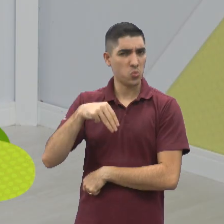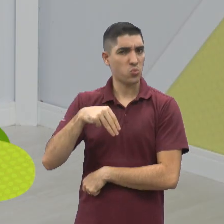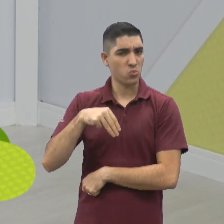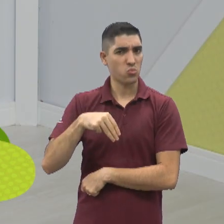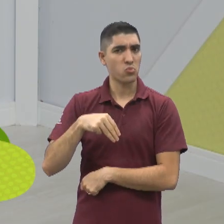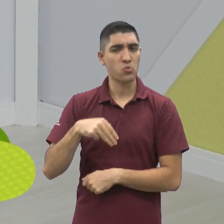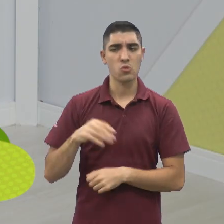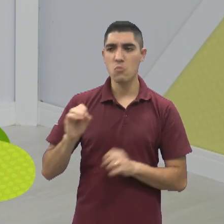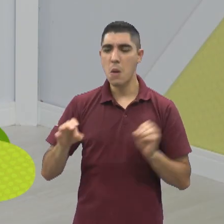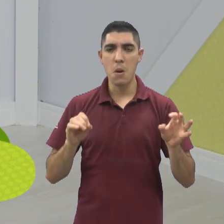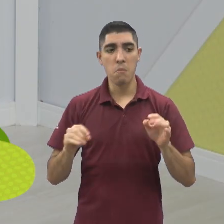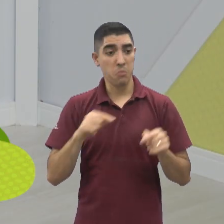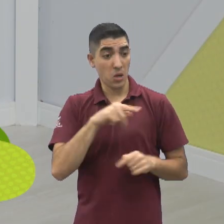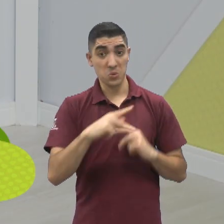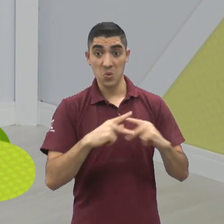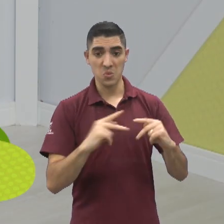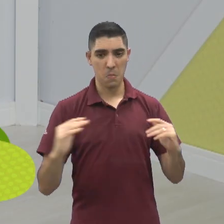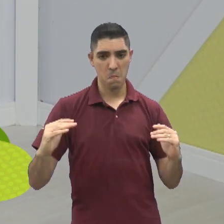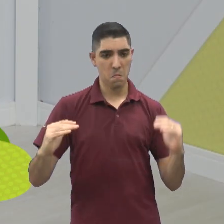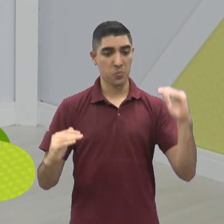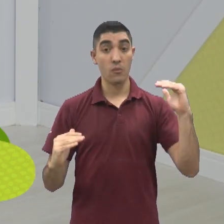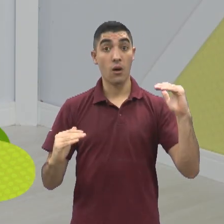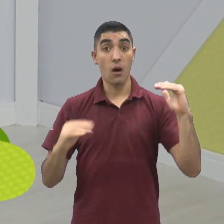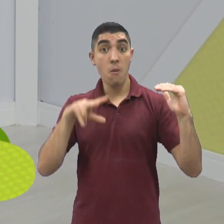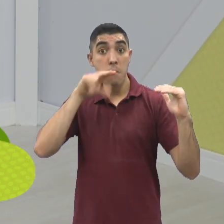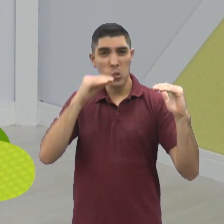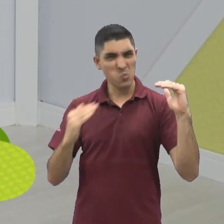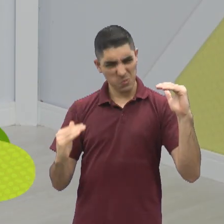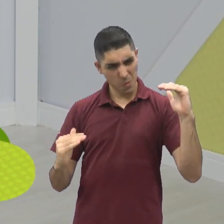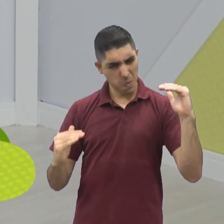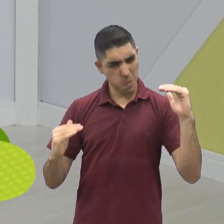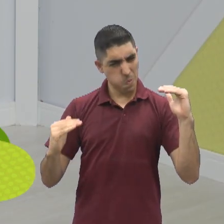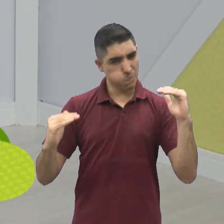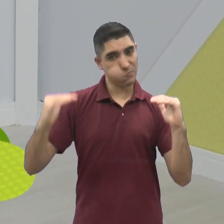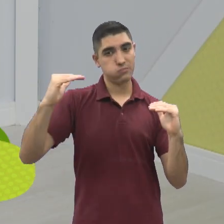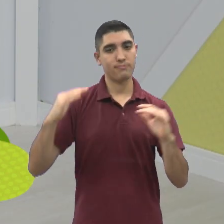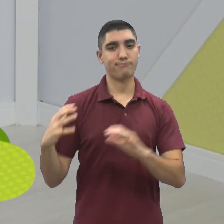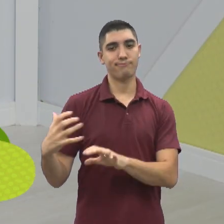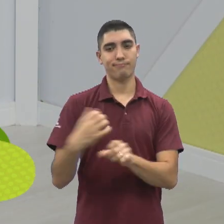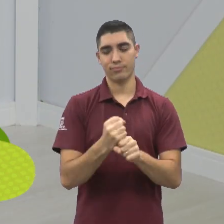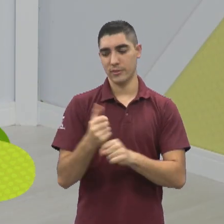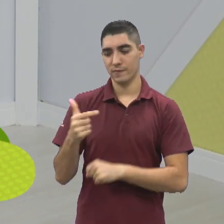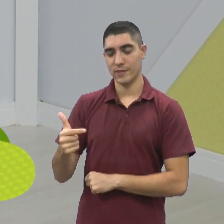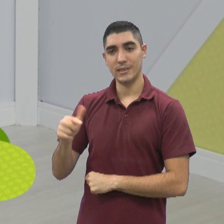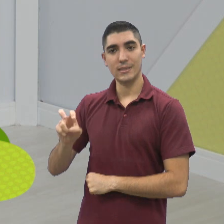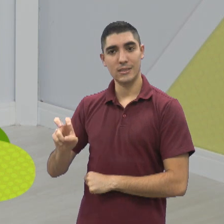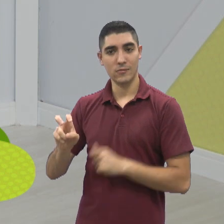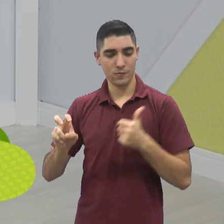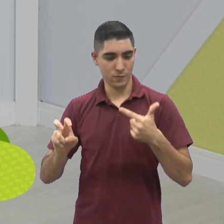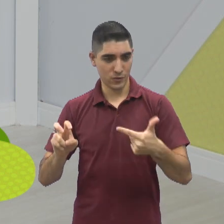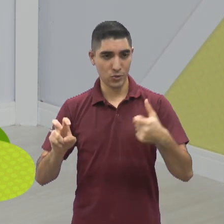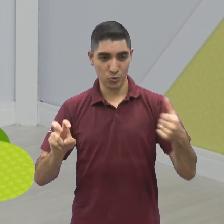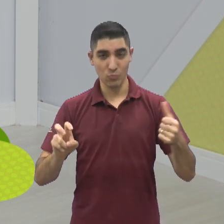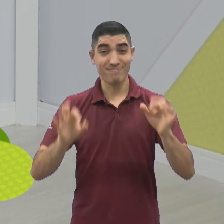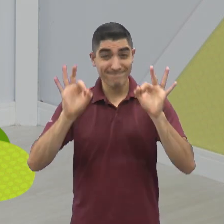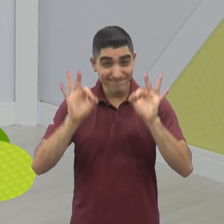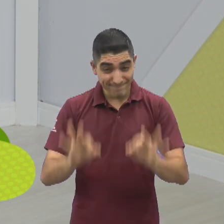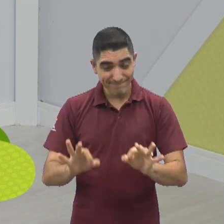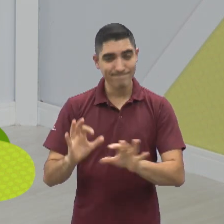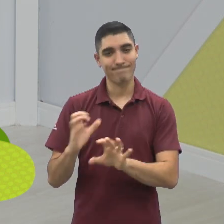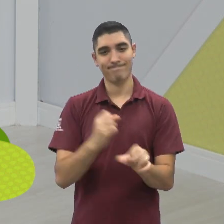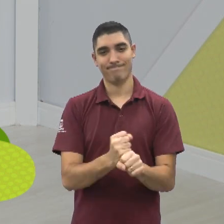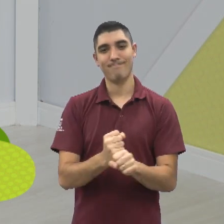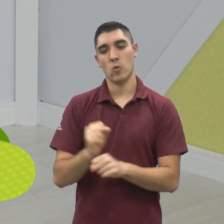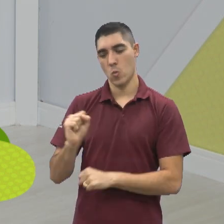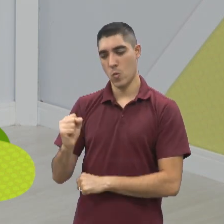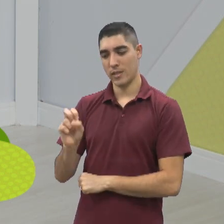Só que aí o Pato arrancou e acabou fazendo 25-21, placar final 85-81. Principais pontuadores